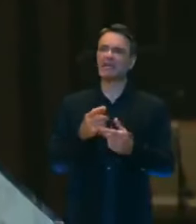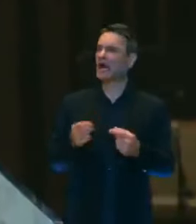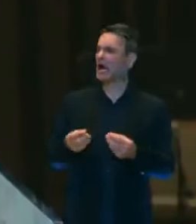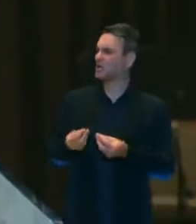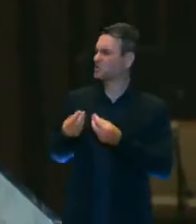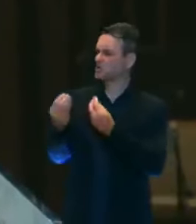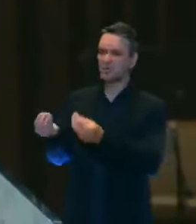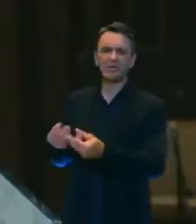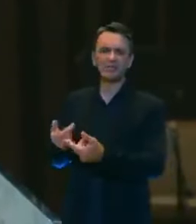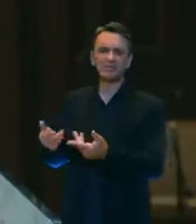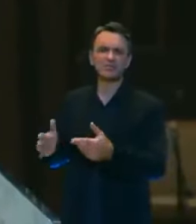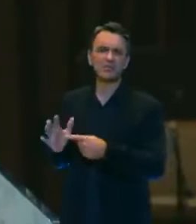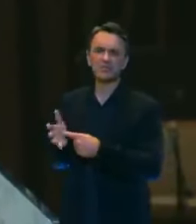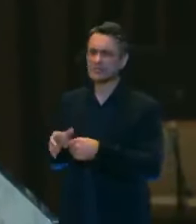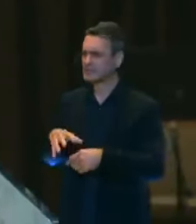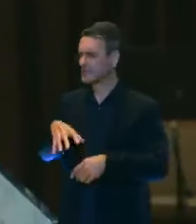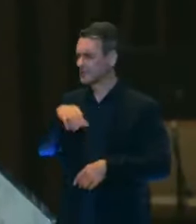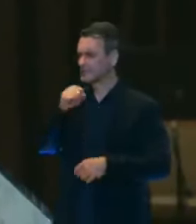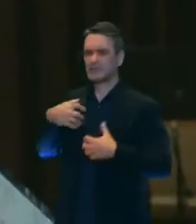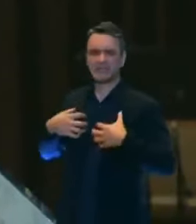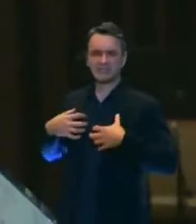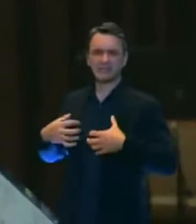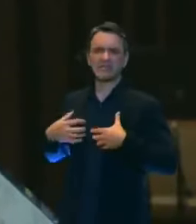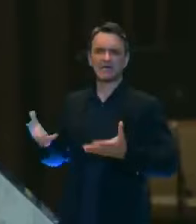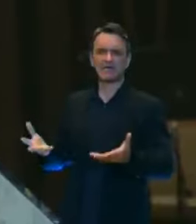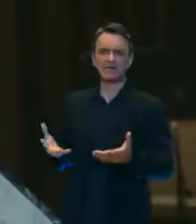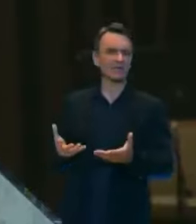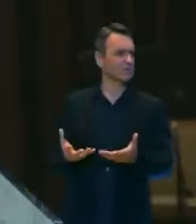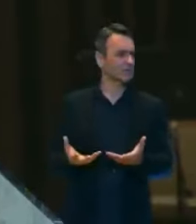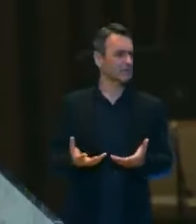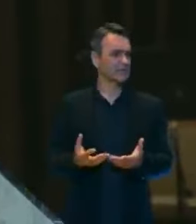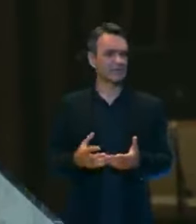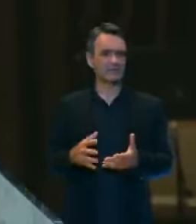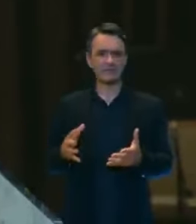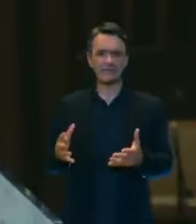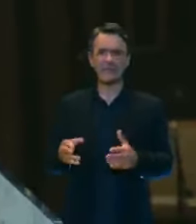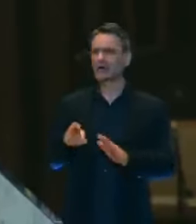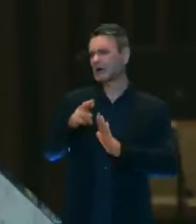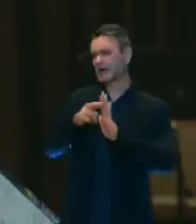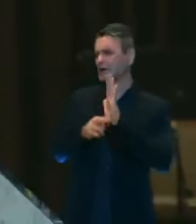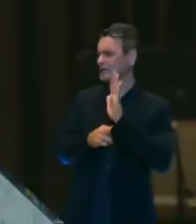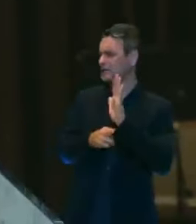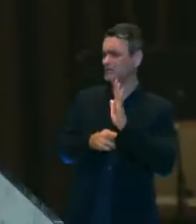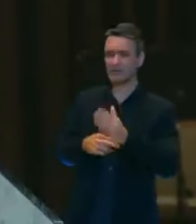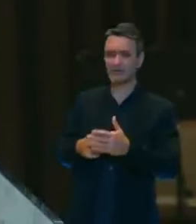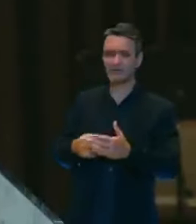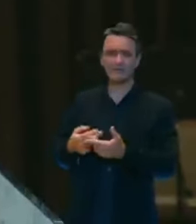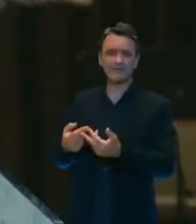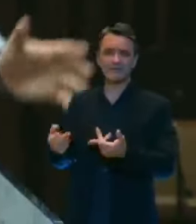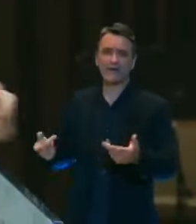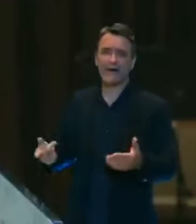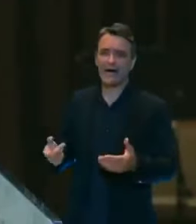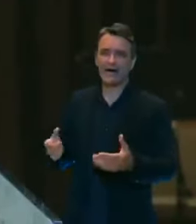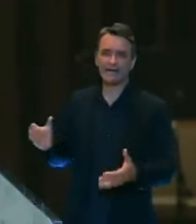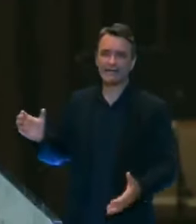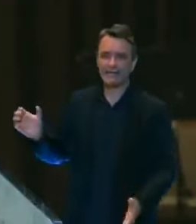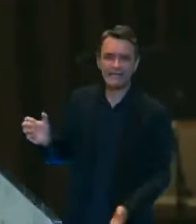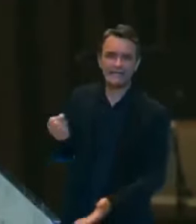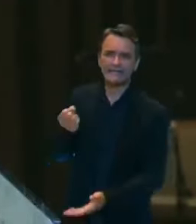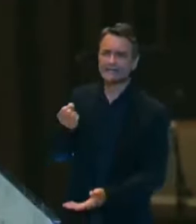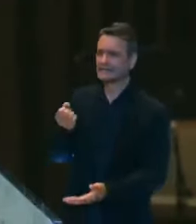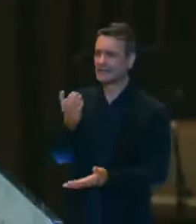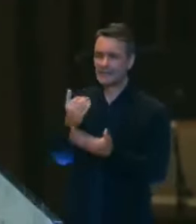para o hospital. Foram centenas, eu estou vendo a Marta aqui, ela pode falar do relatório de centenas de cestas